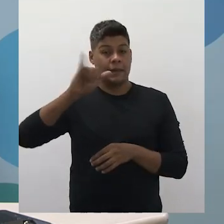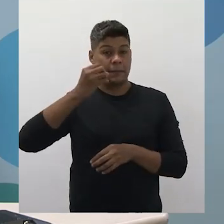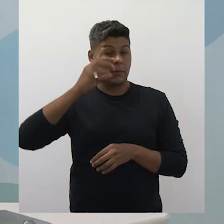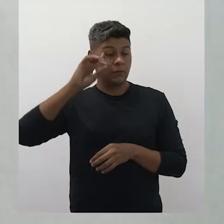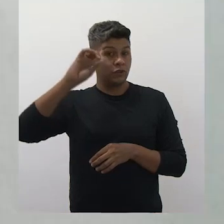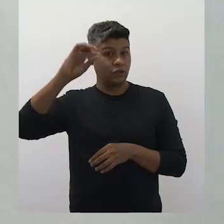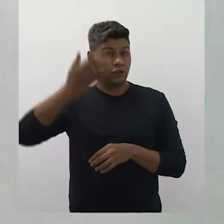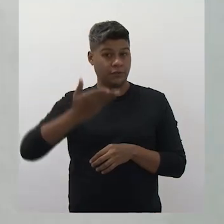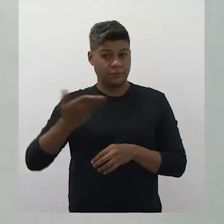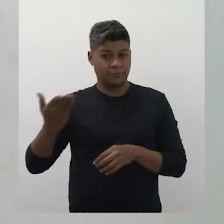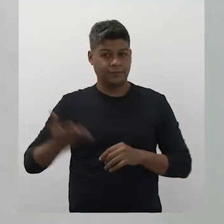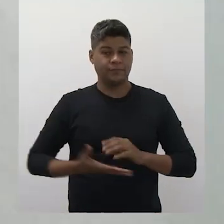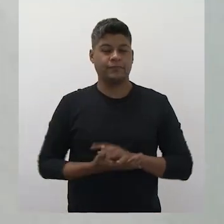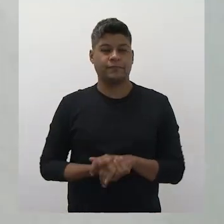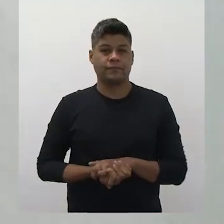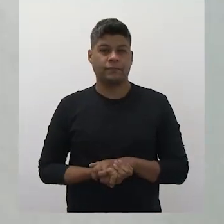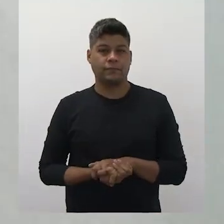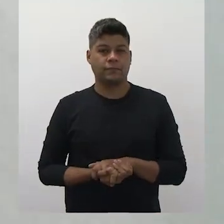bem?